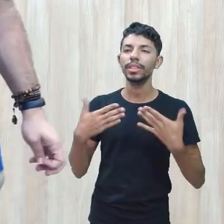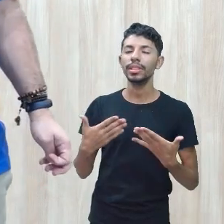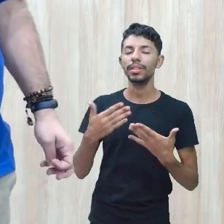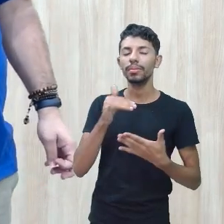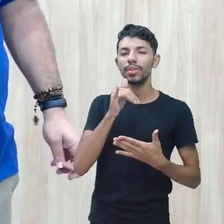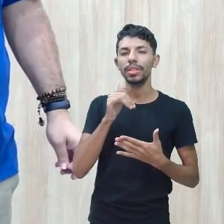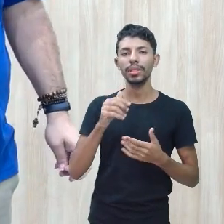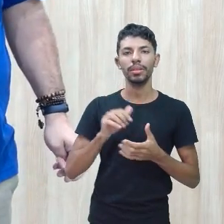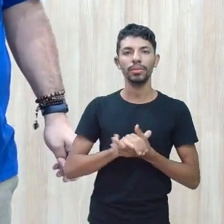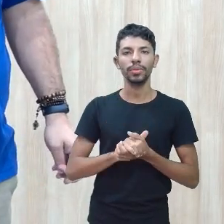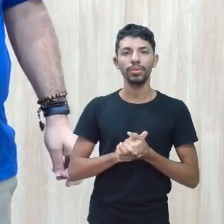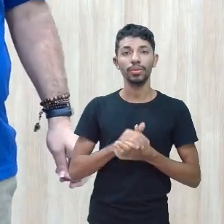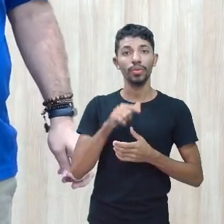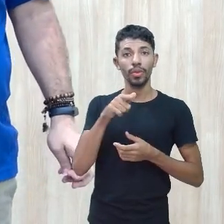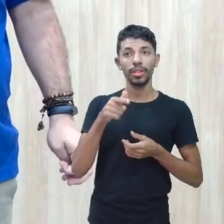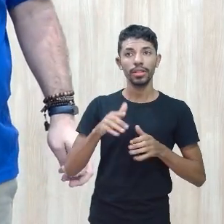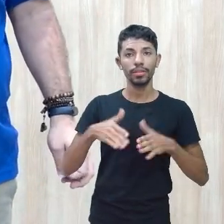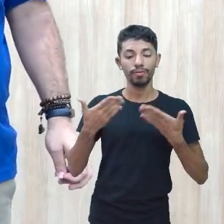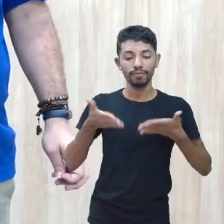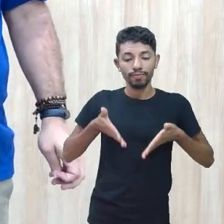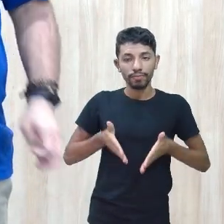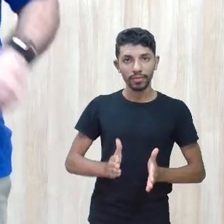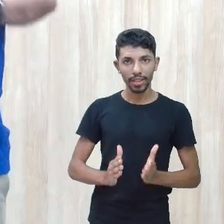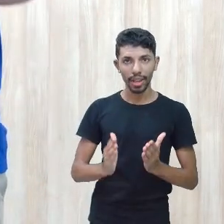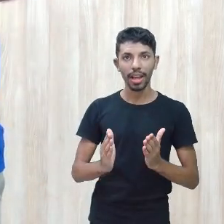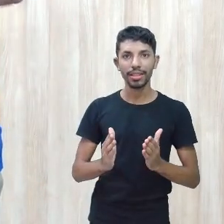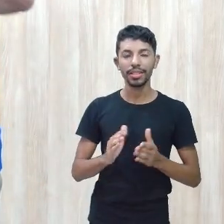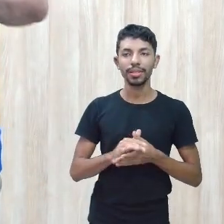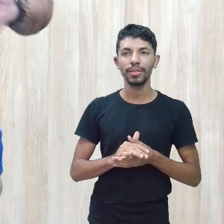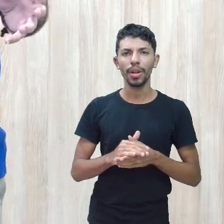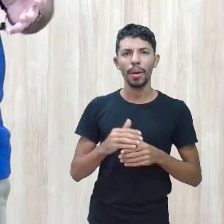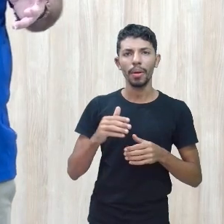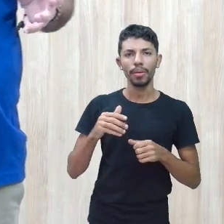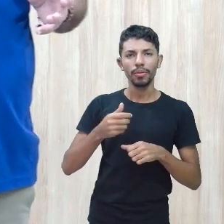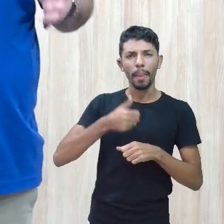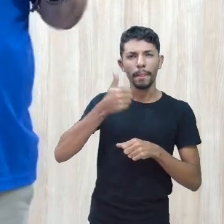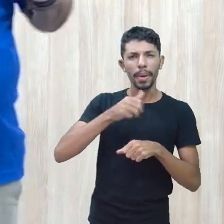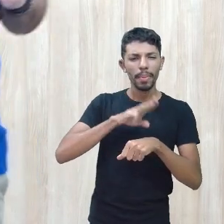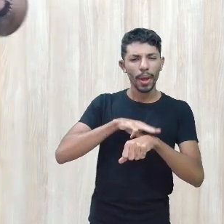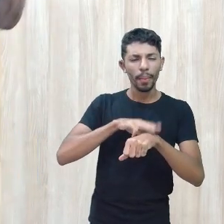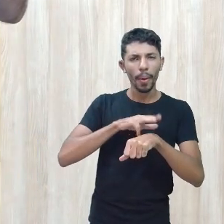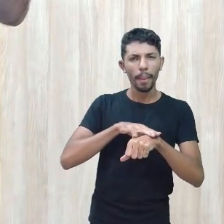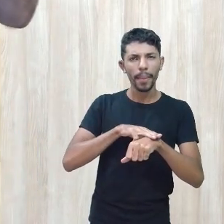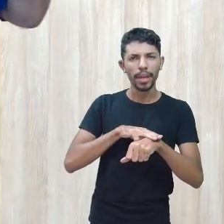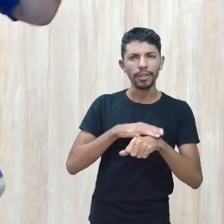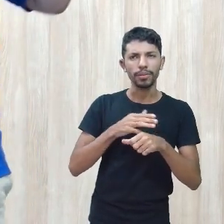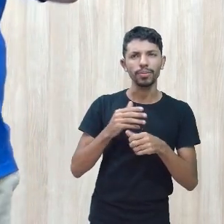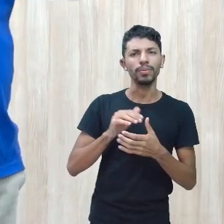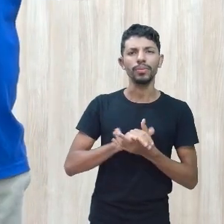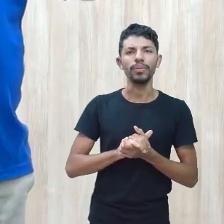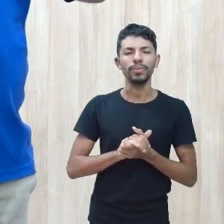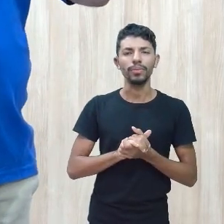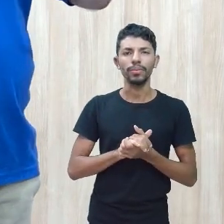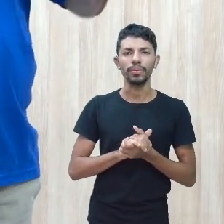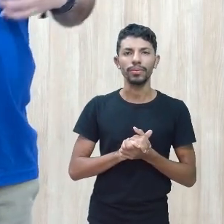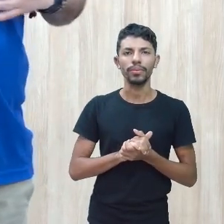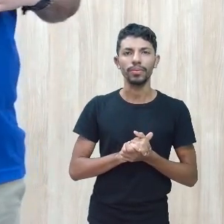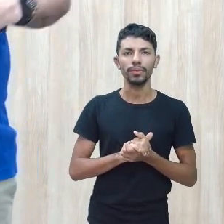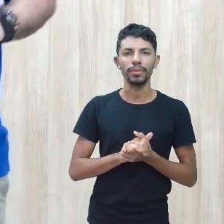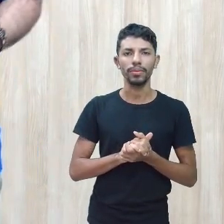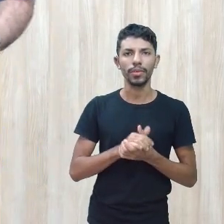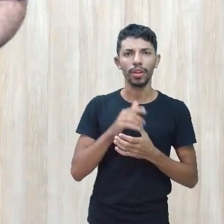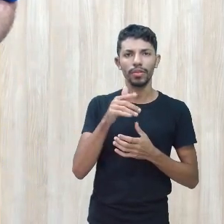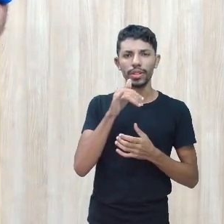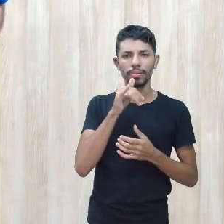quando você nasce, você, naqueles primeiros momentos, né, onde você está lá, você estava